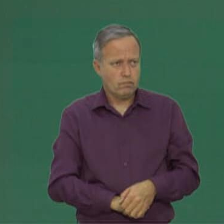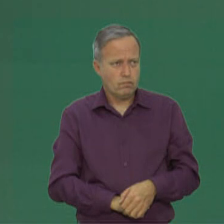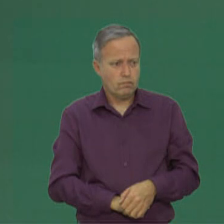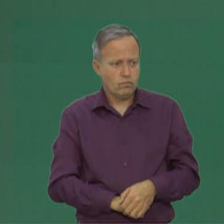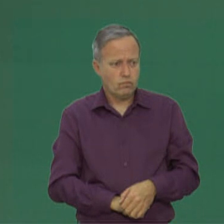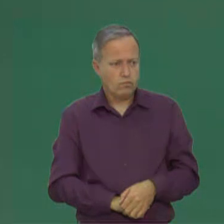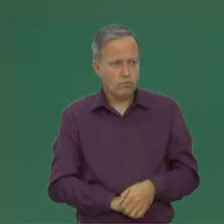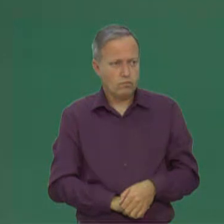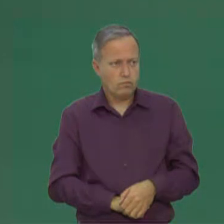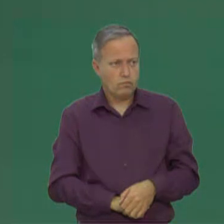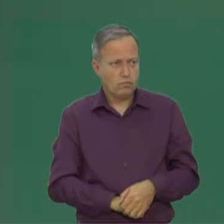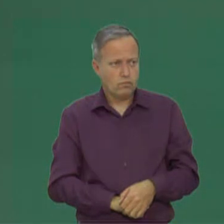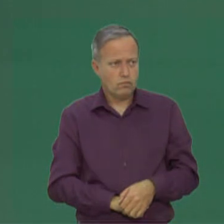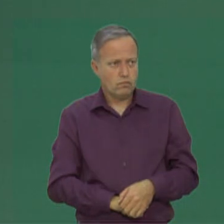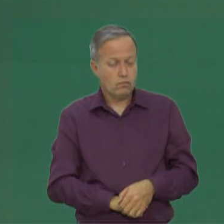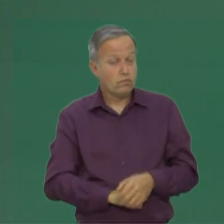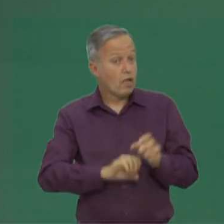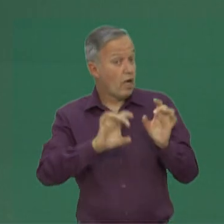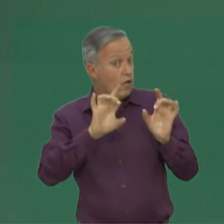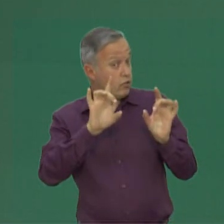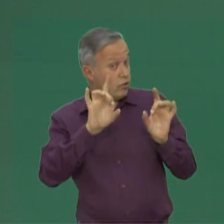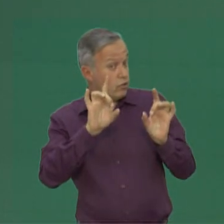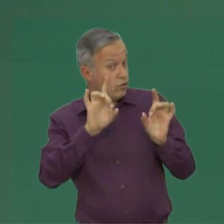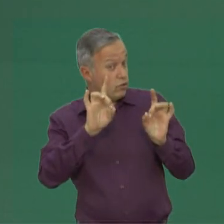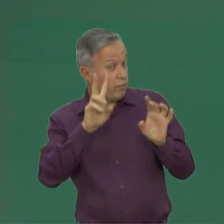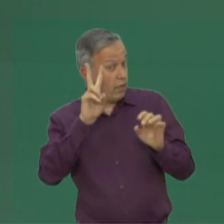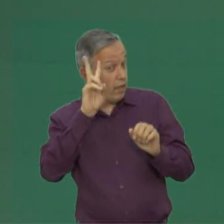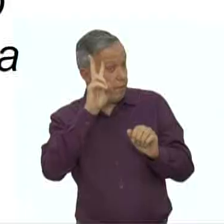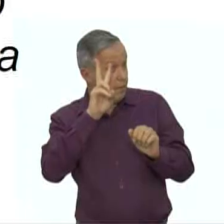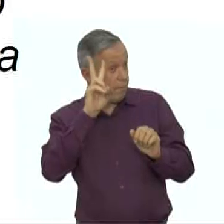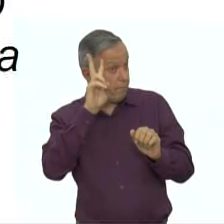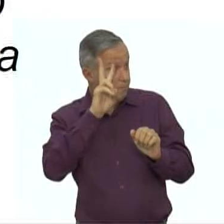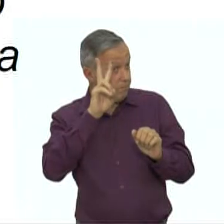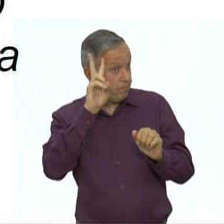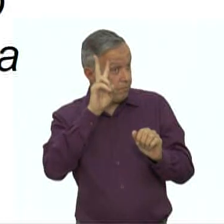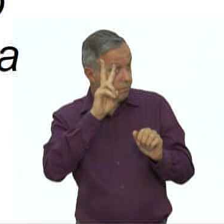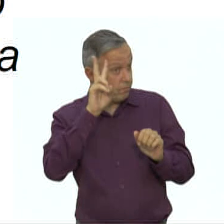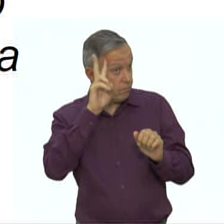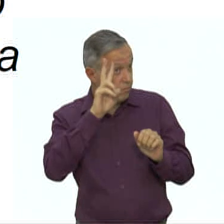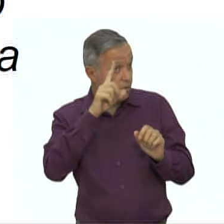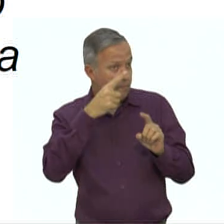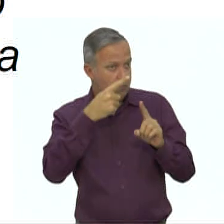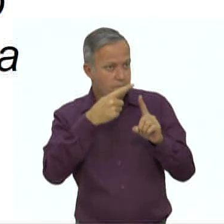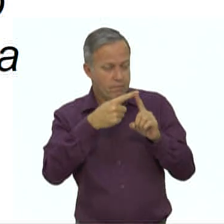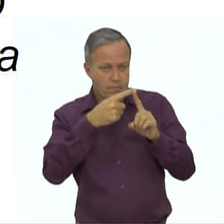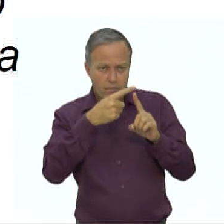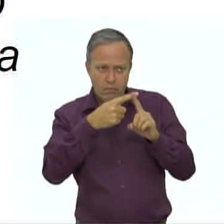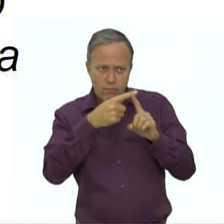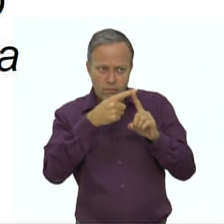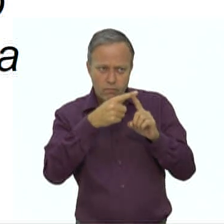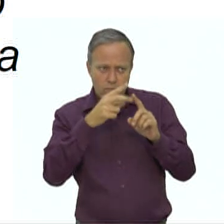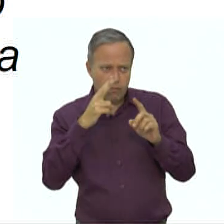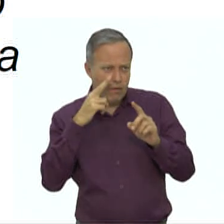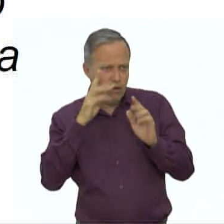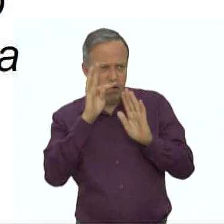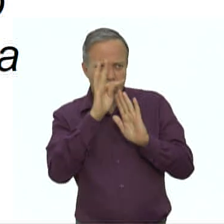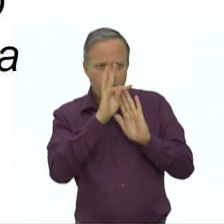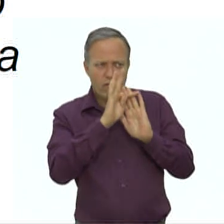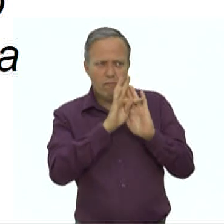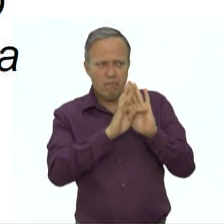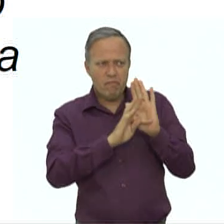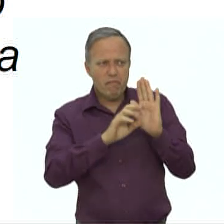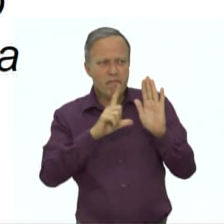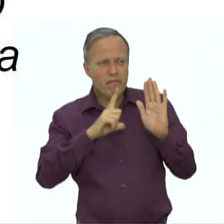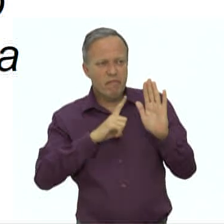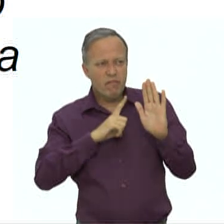tá? Só fazendo uma recapitulada. Por que el desenlace del texto